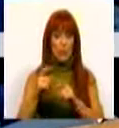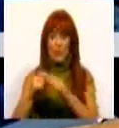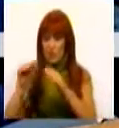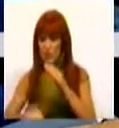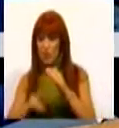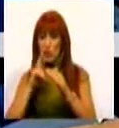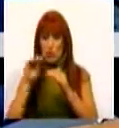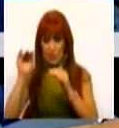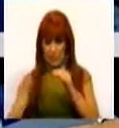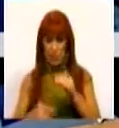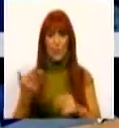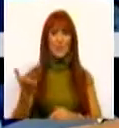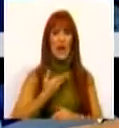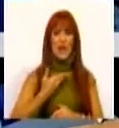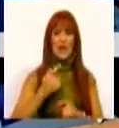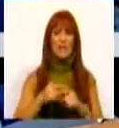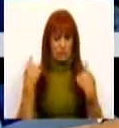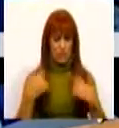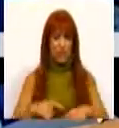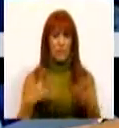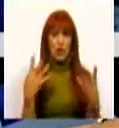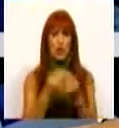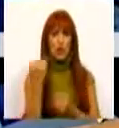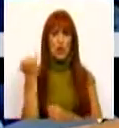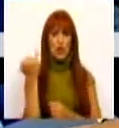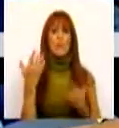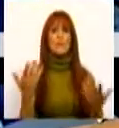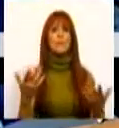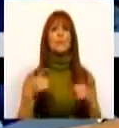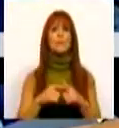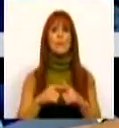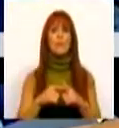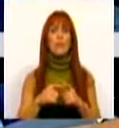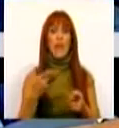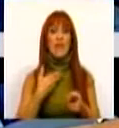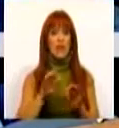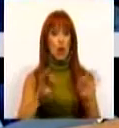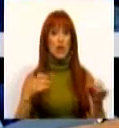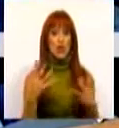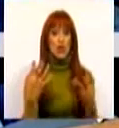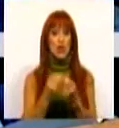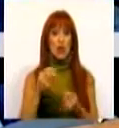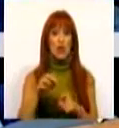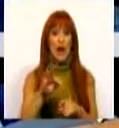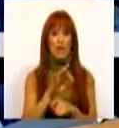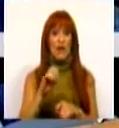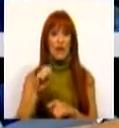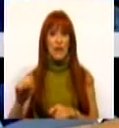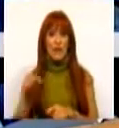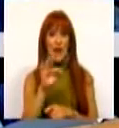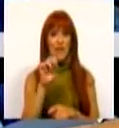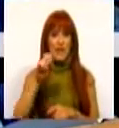baixos. A dívida que foi contraída junto das instituições, a dívida oficial junto do FSF e do